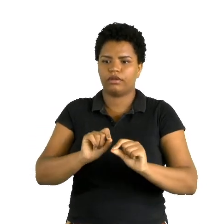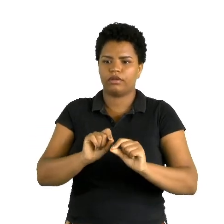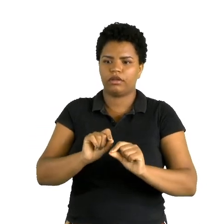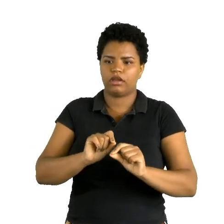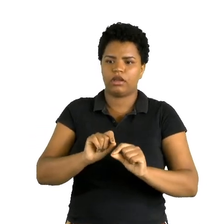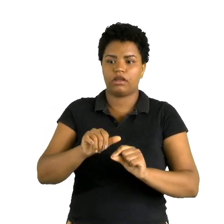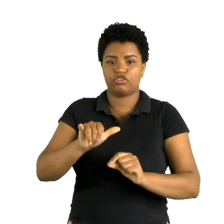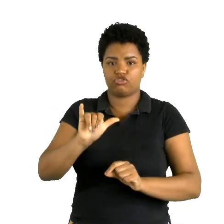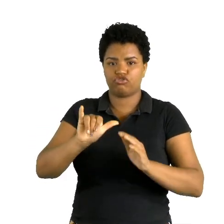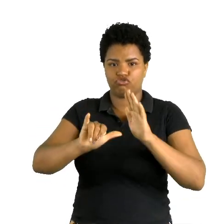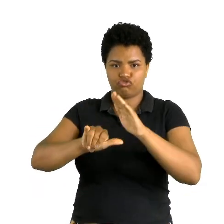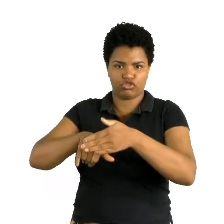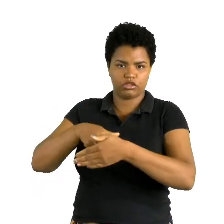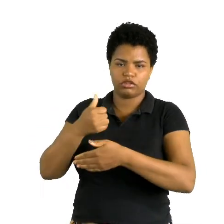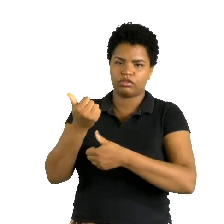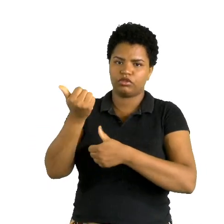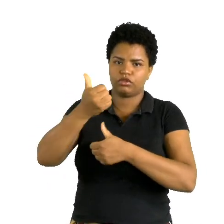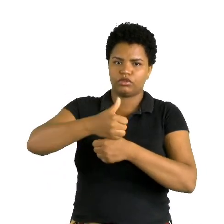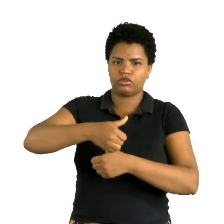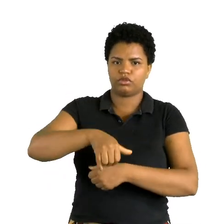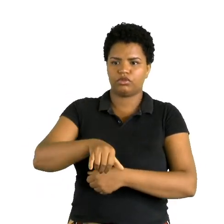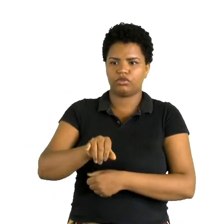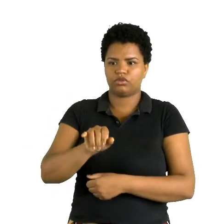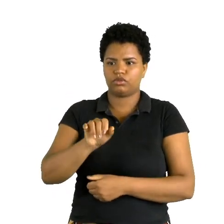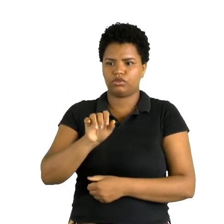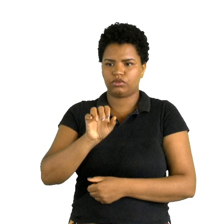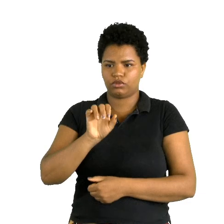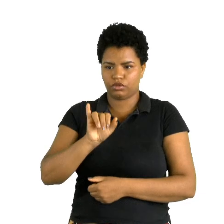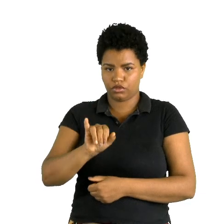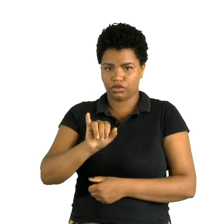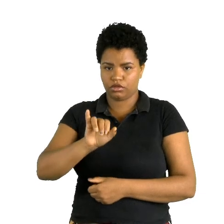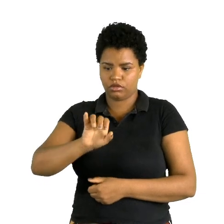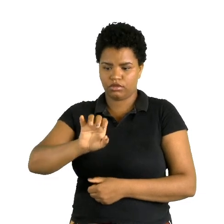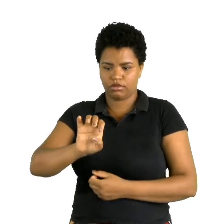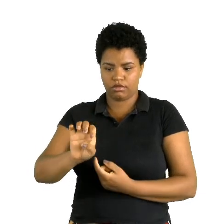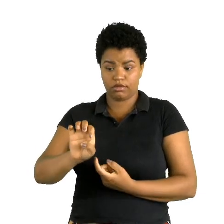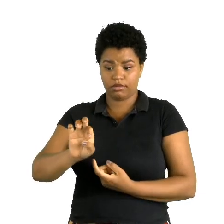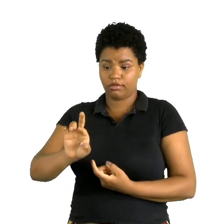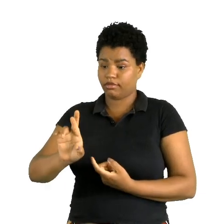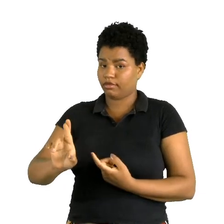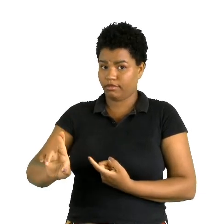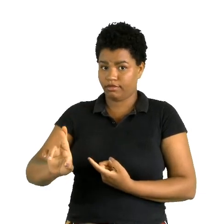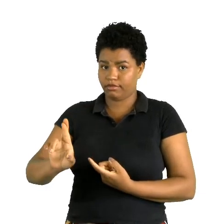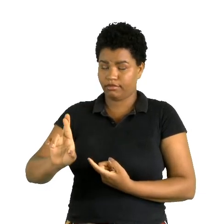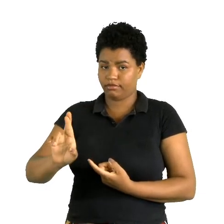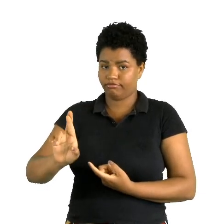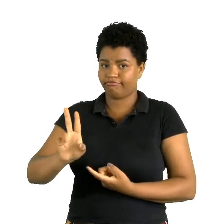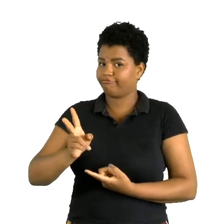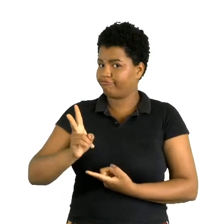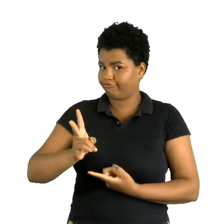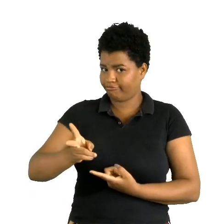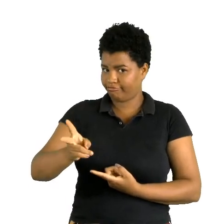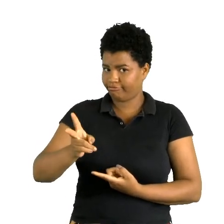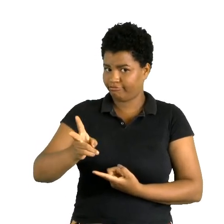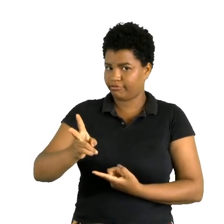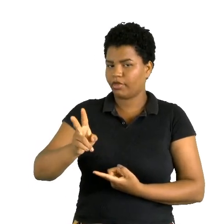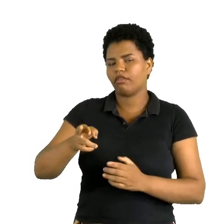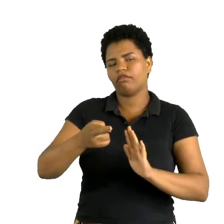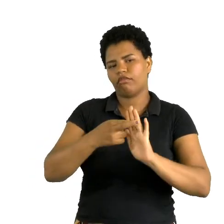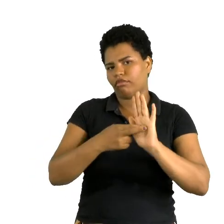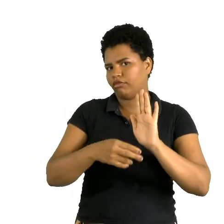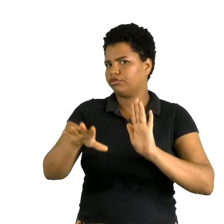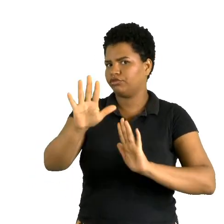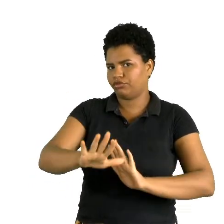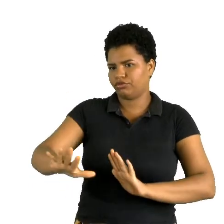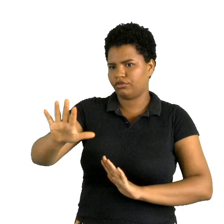Y e aplicamos a nossa forminha aí. Coloca o I no lugar do Y e mantém, obviamente, a nossa regra geral. Então,